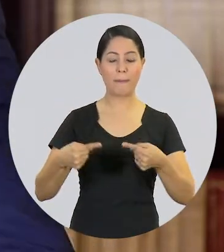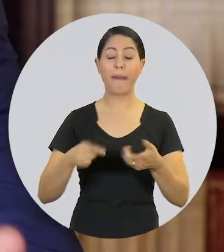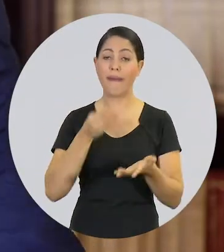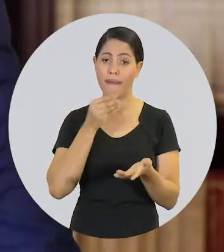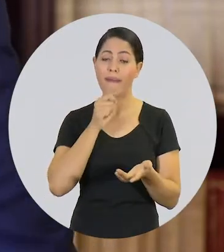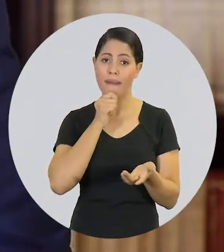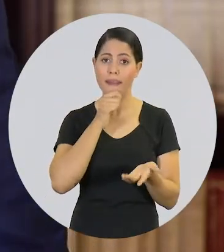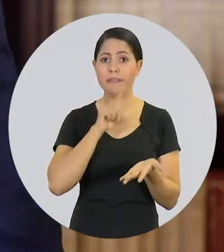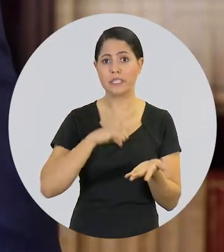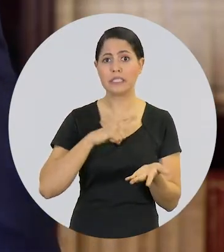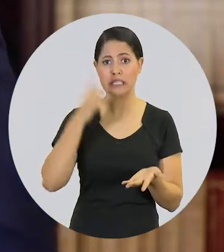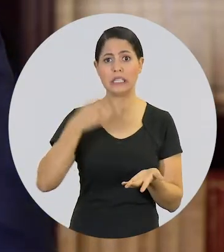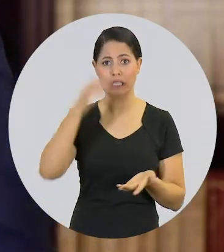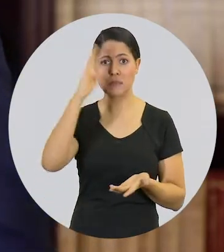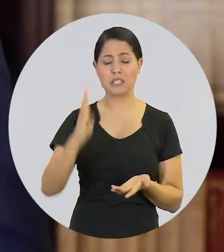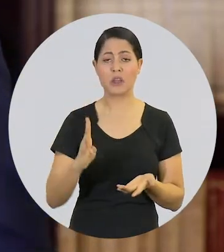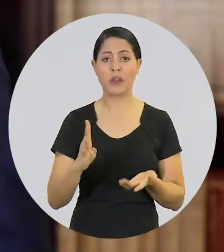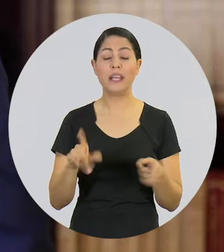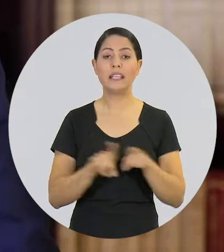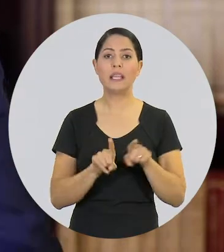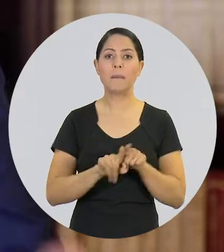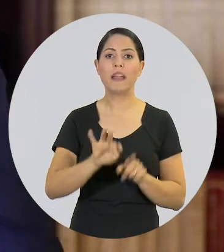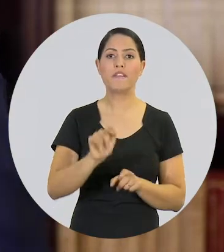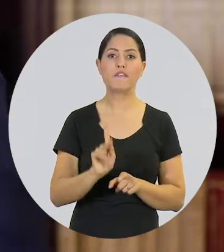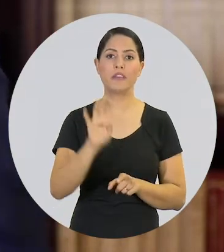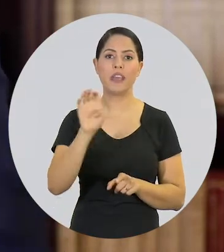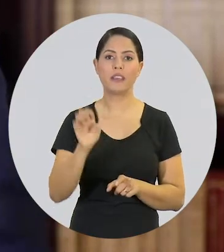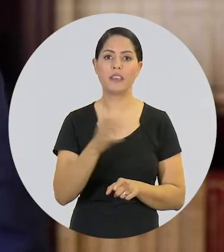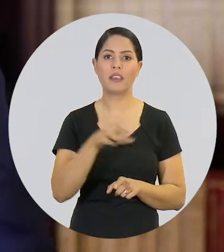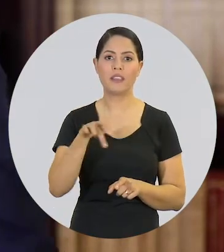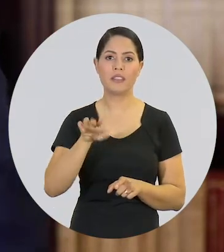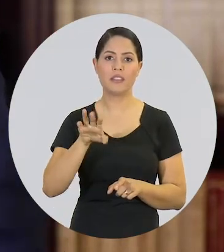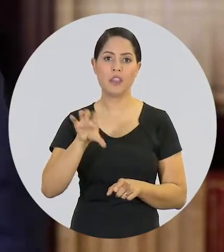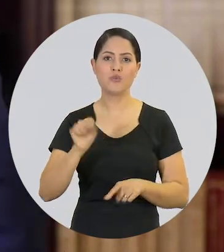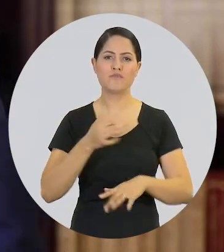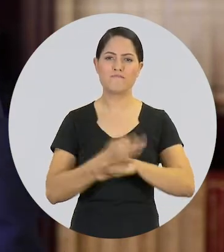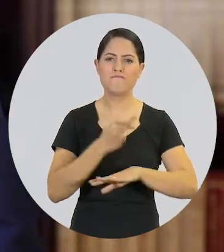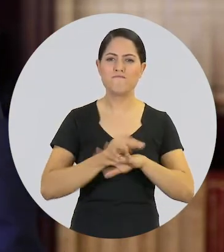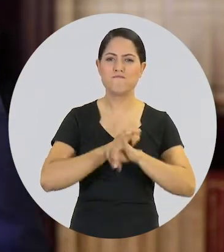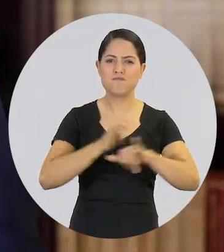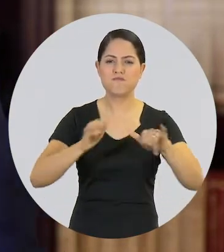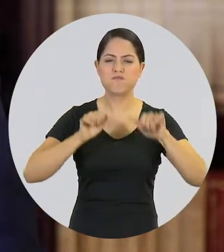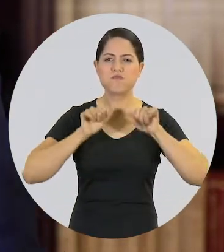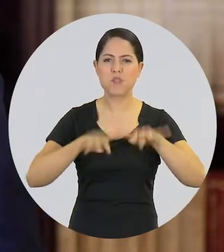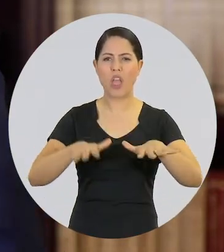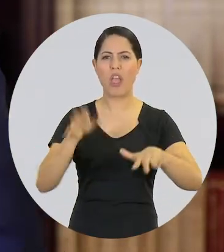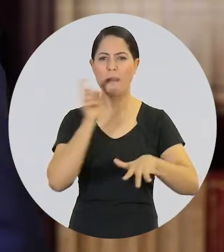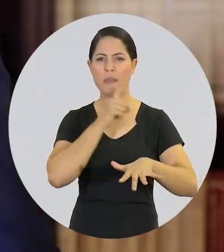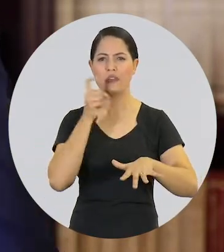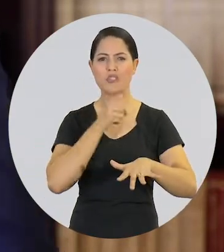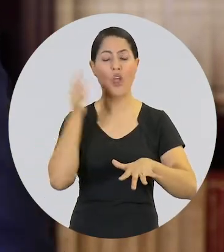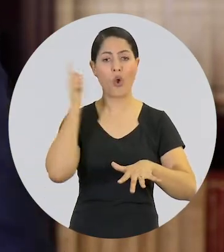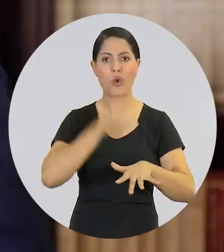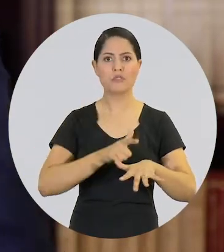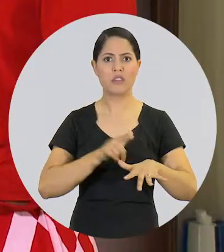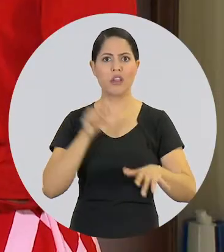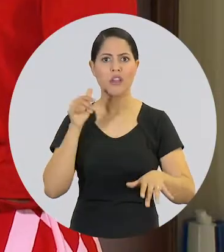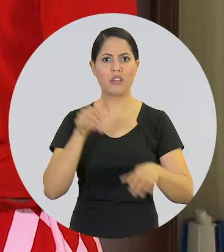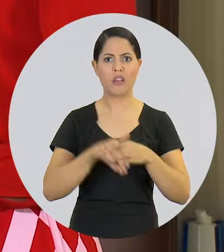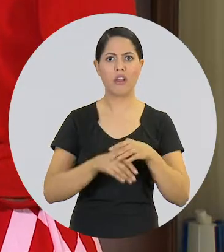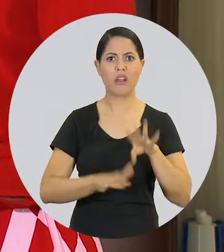e nas últimas eleições a quantidade de fake news que influenciaram decisivamente a eleição no